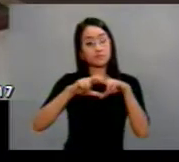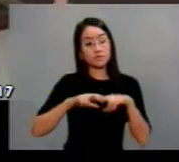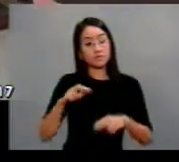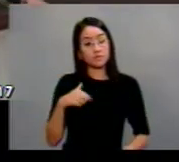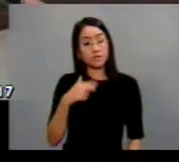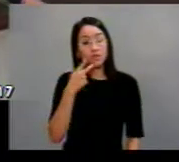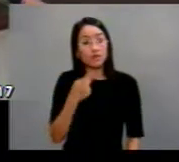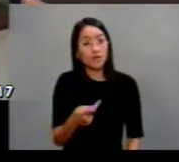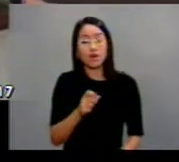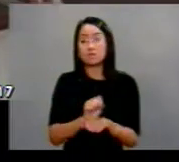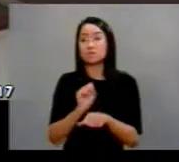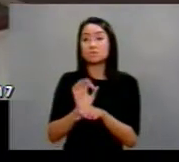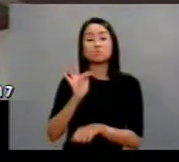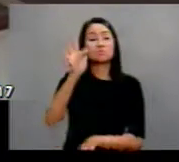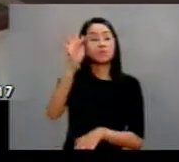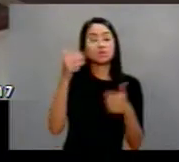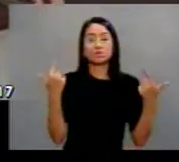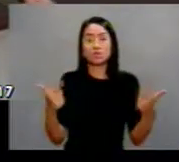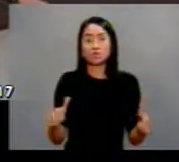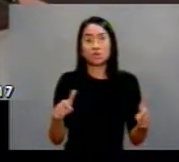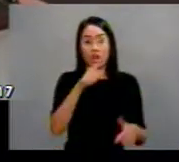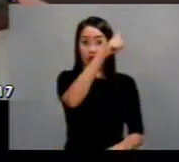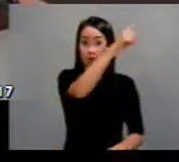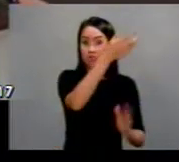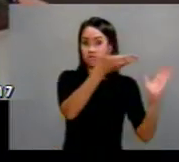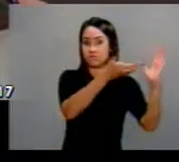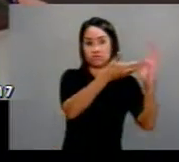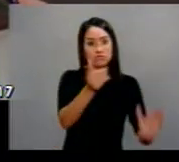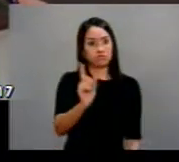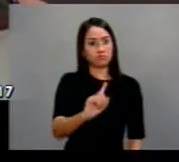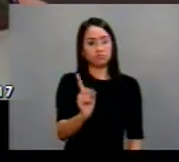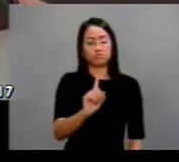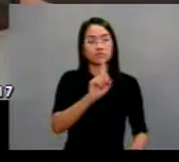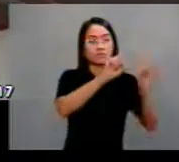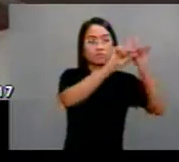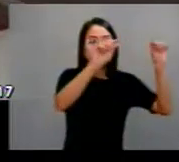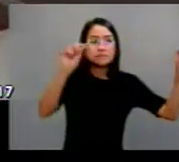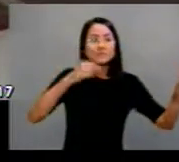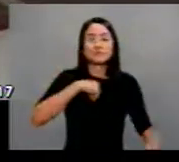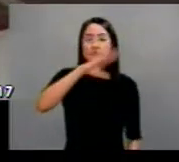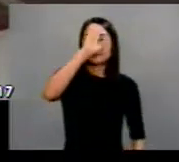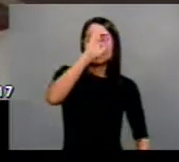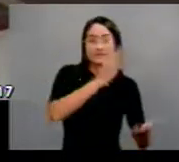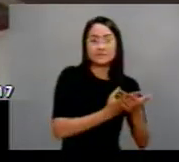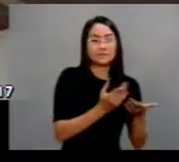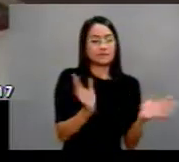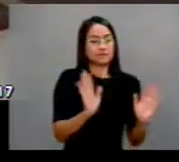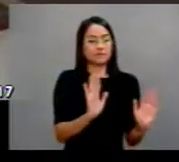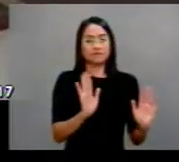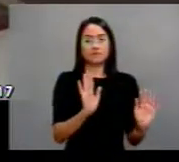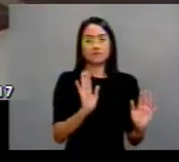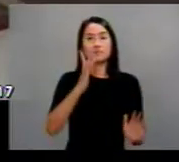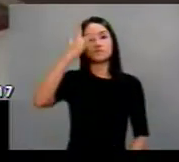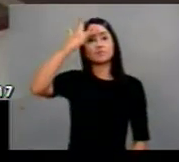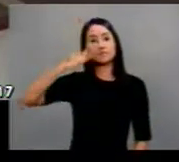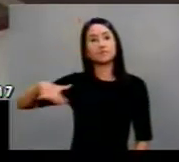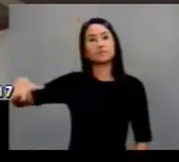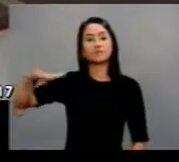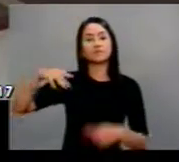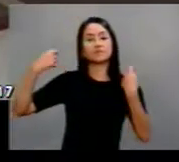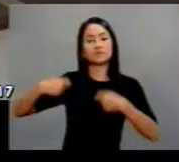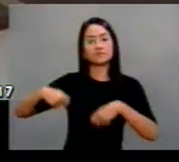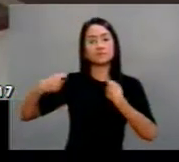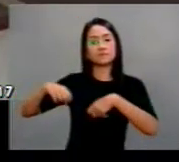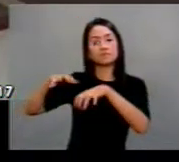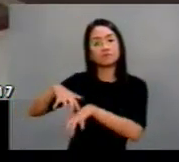não há esperanças naquelas instituições que estão lá em Brasília. Só há esperança na manifestação do povo. Só